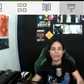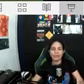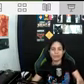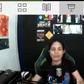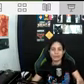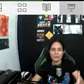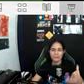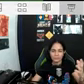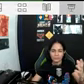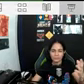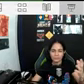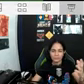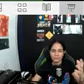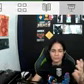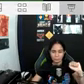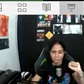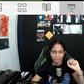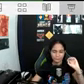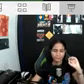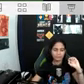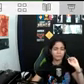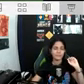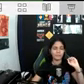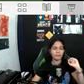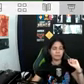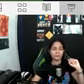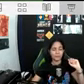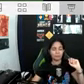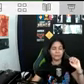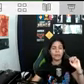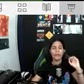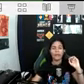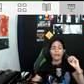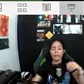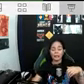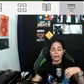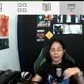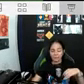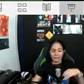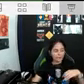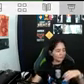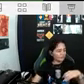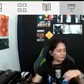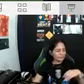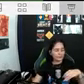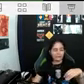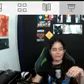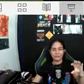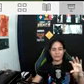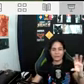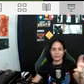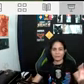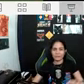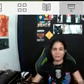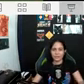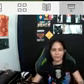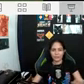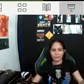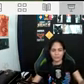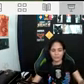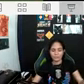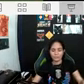e qual a solução deste estudo? Então, vamos lá. A gente precisa... Antes